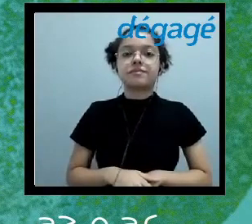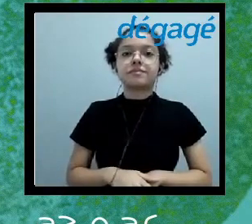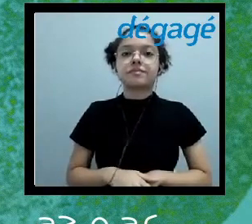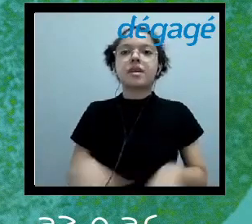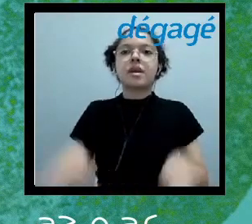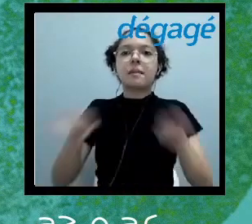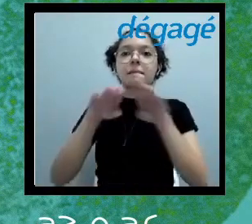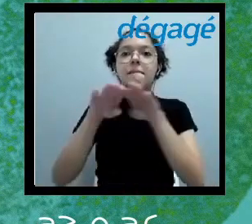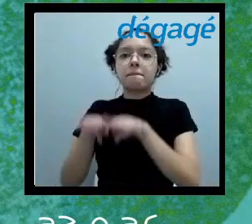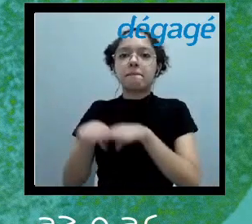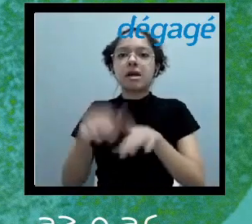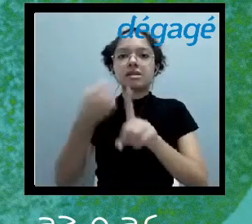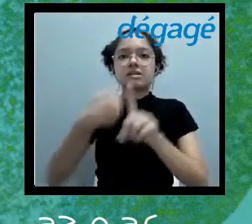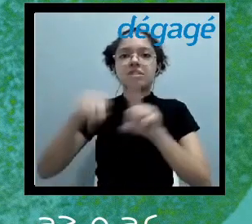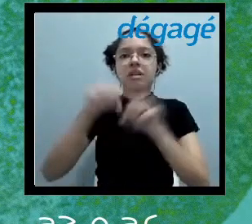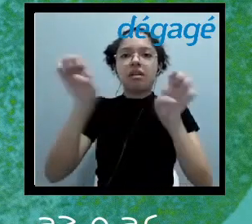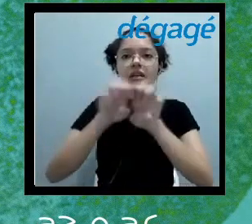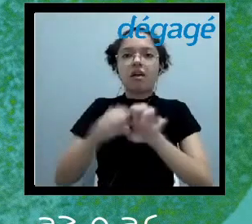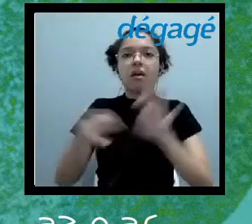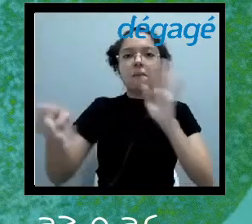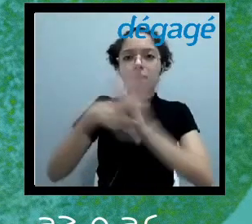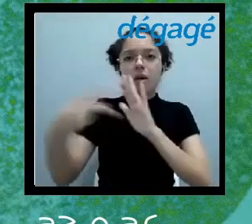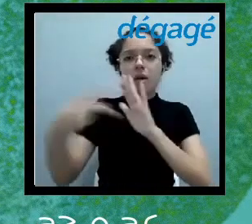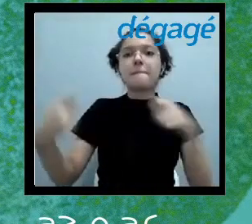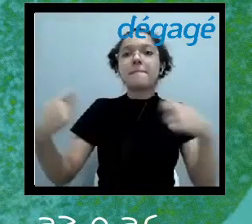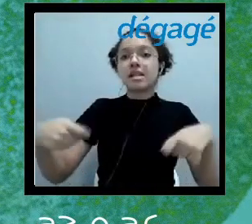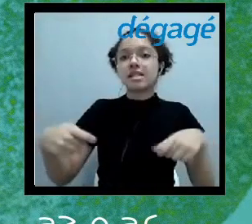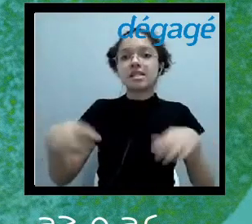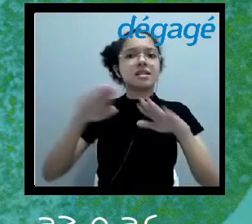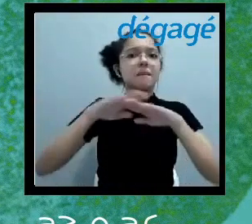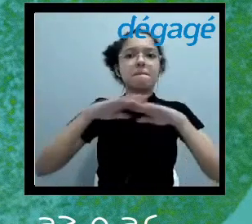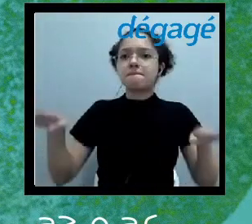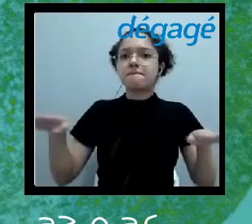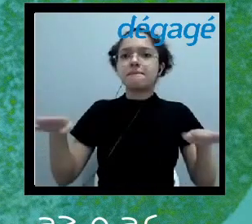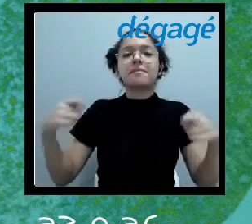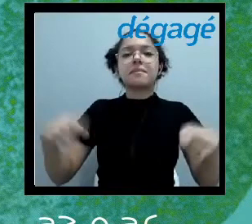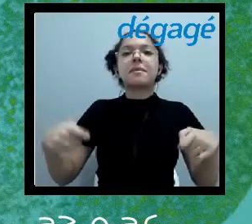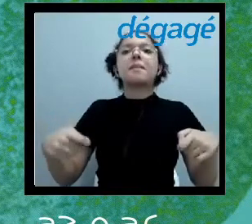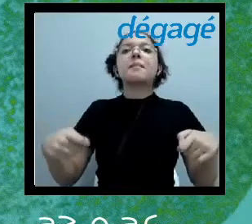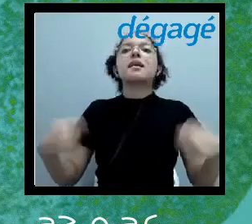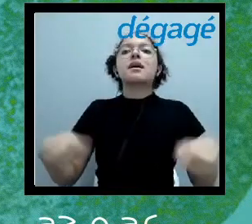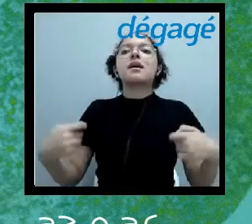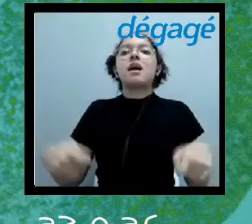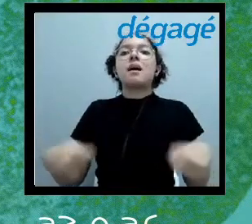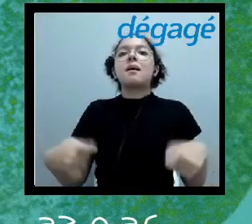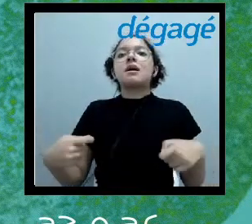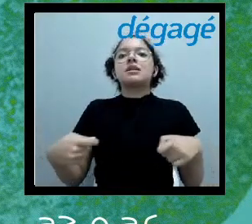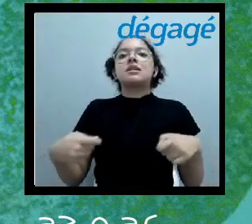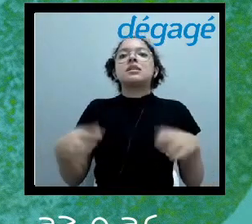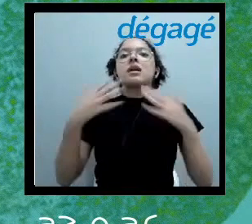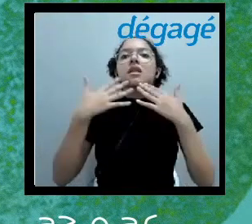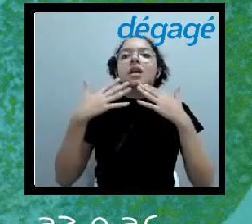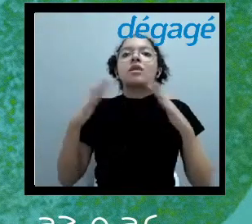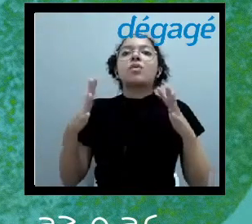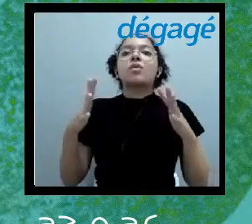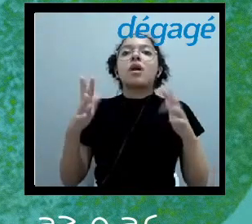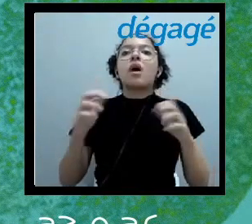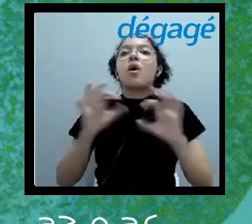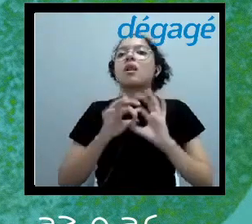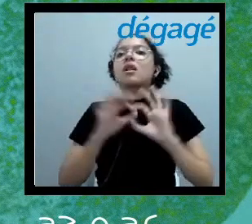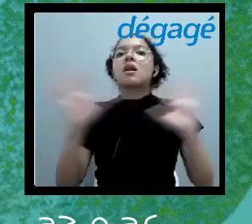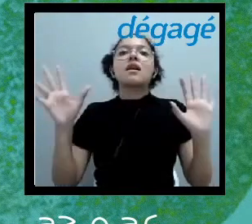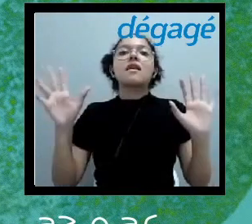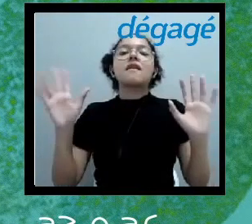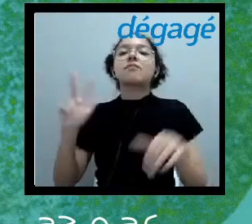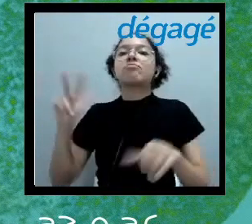tão incorporados em nós todos, corpos condicionados e modelados pela modernidade, imbuídos a produzir segundo